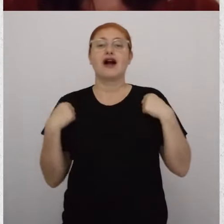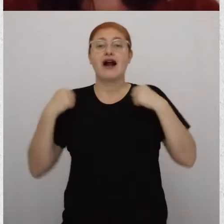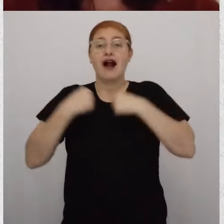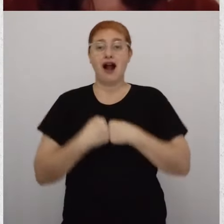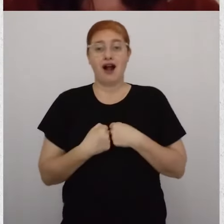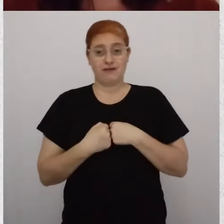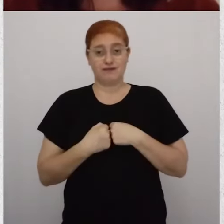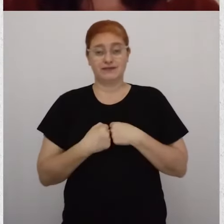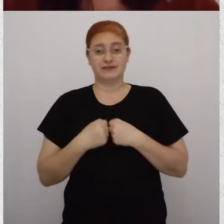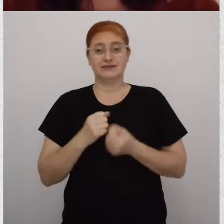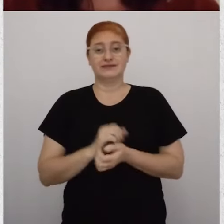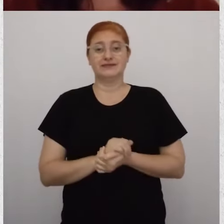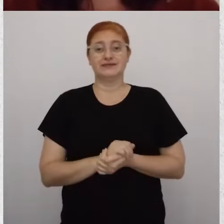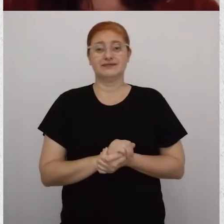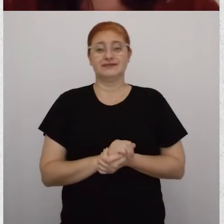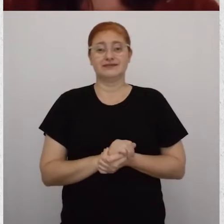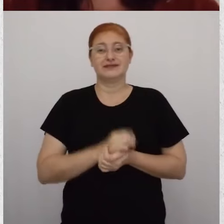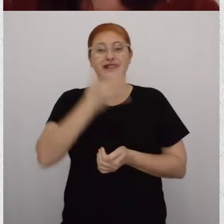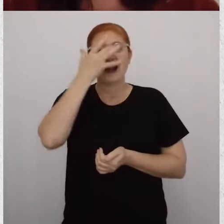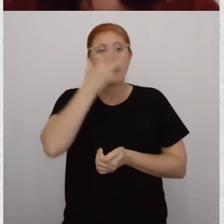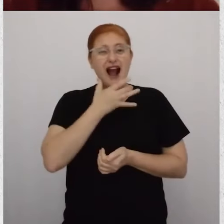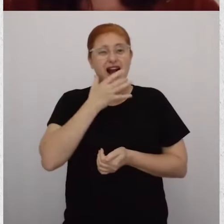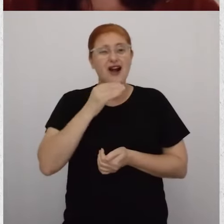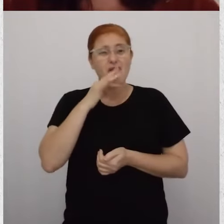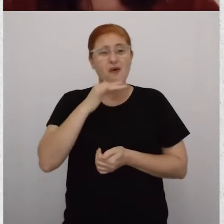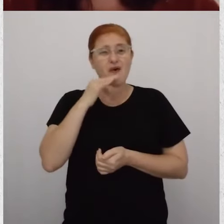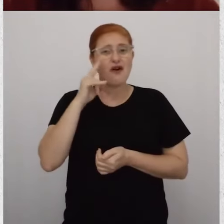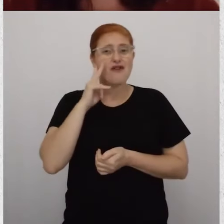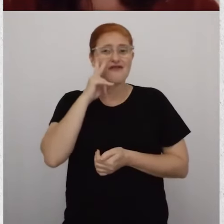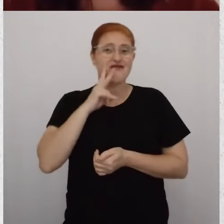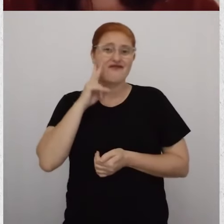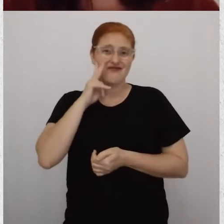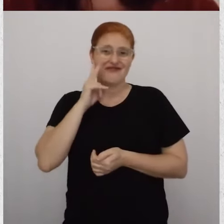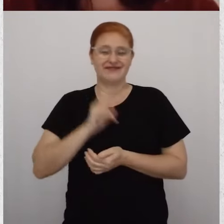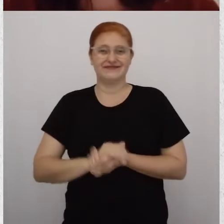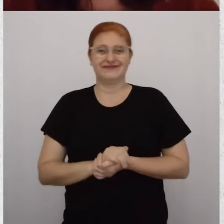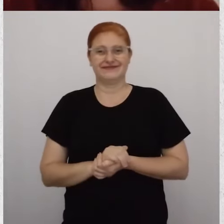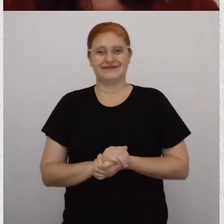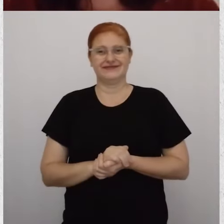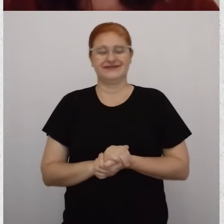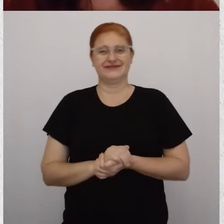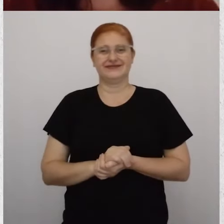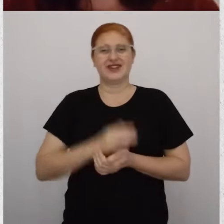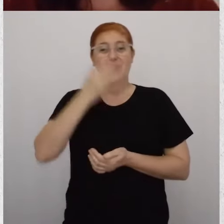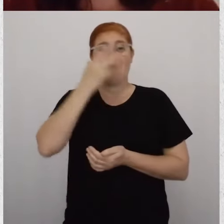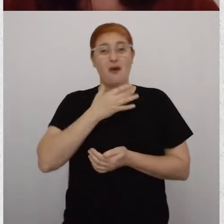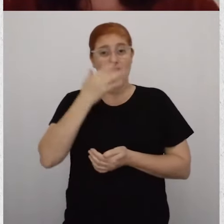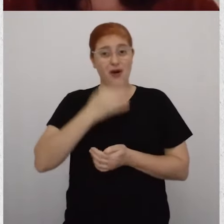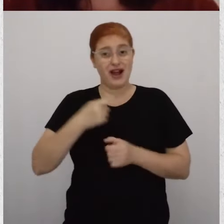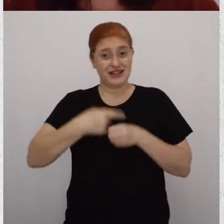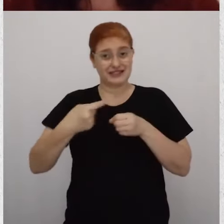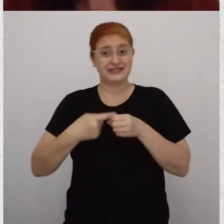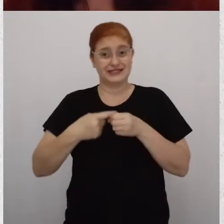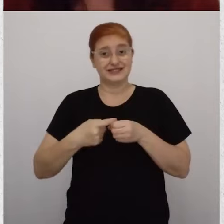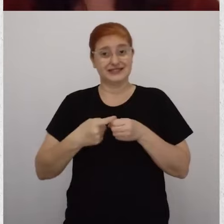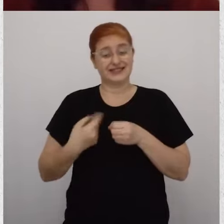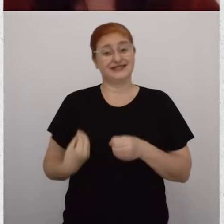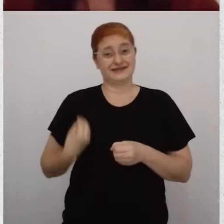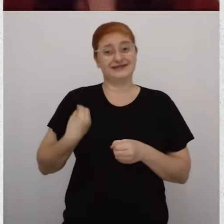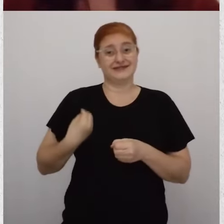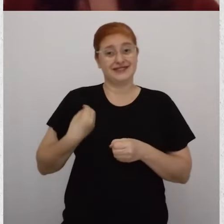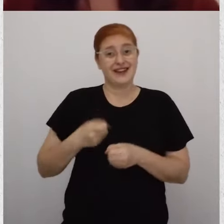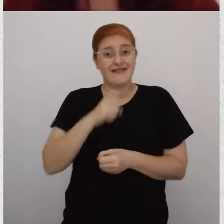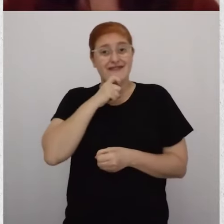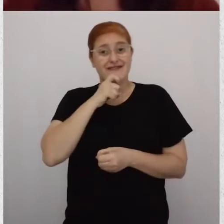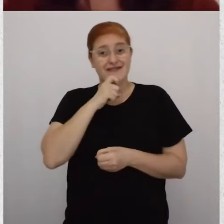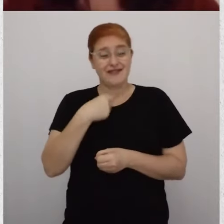casaco, acho que é vinho. Do lugar que ela está, deve estar fazendo muito frio, diferente de mim, que estou no